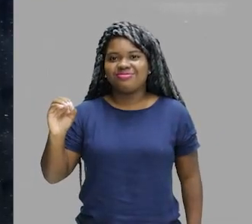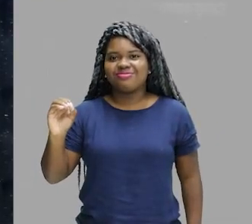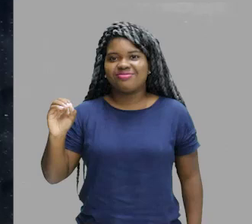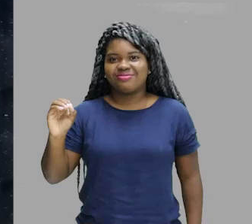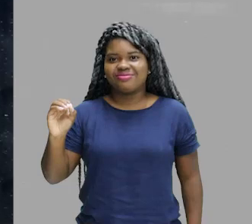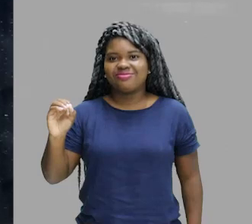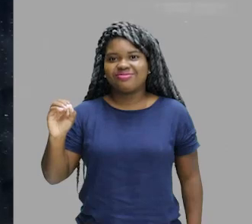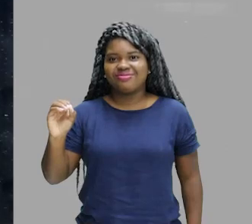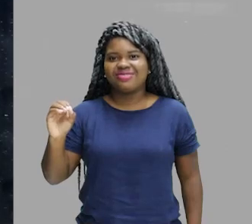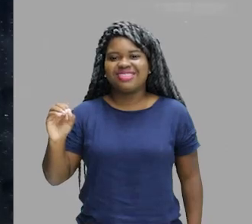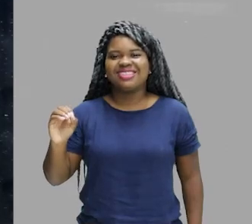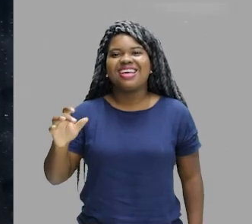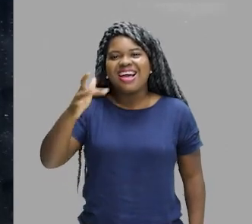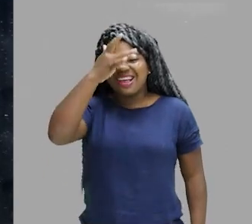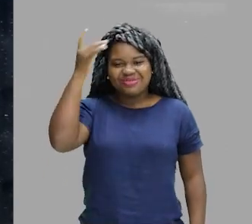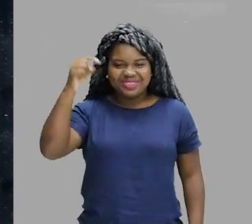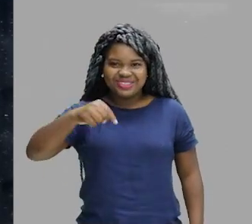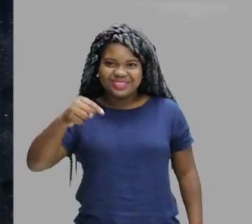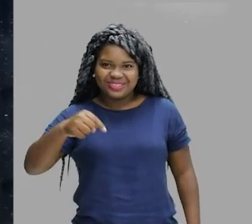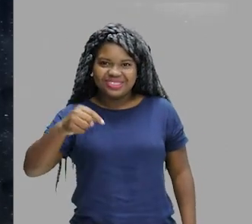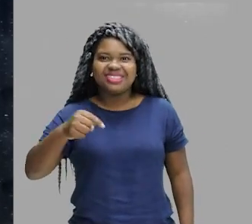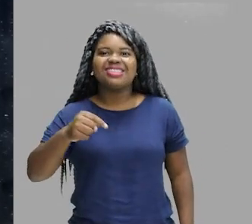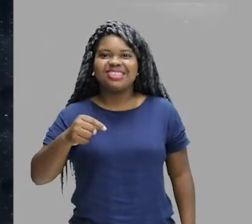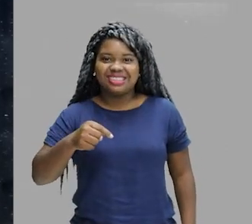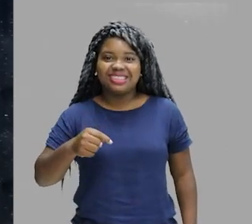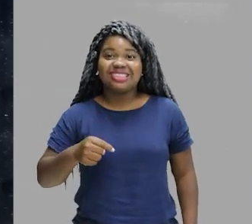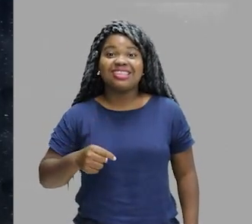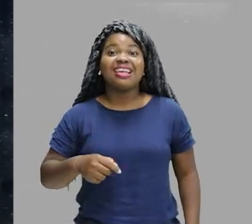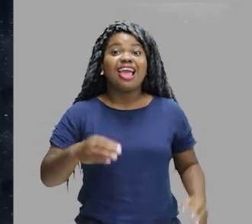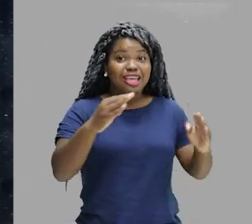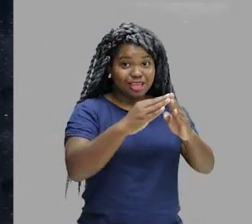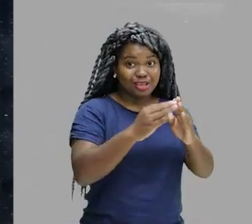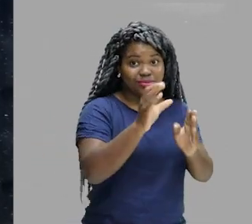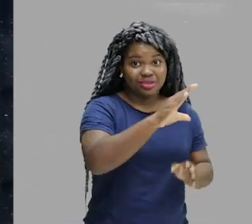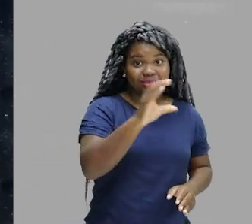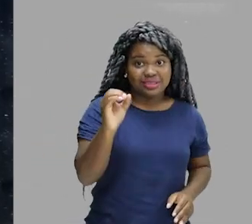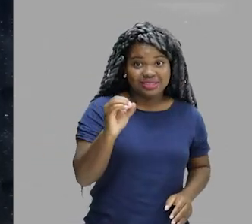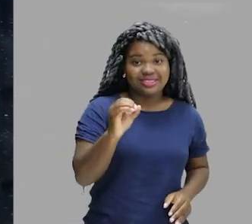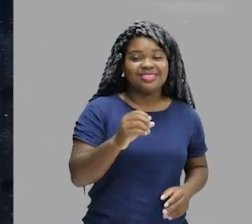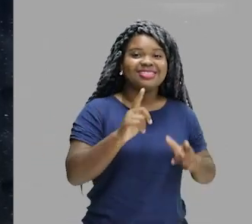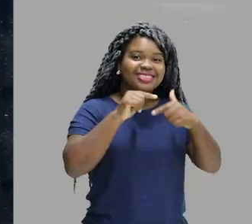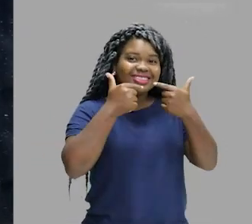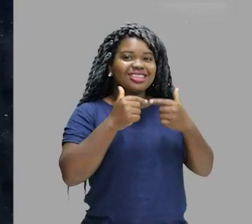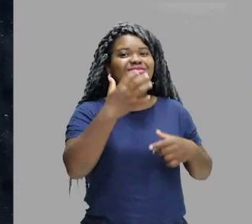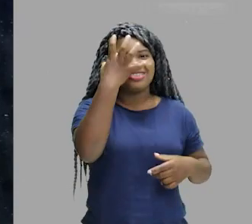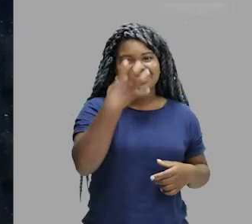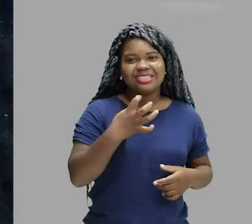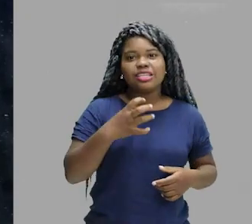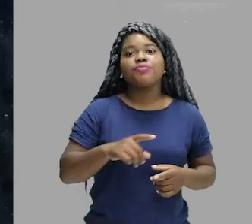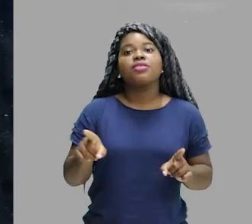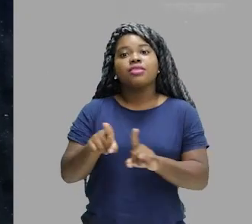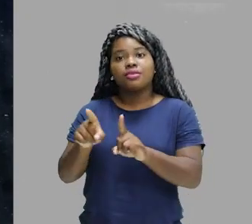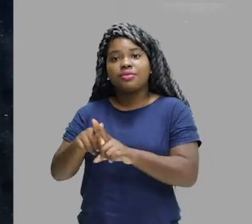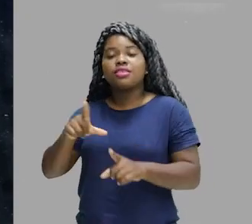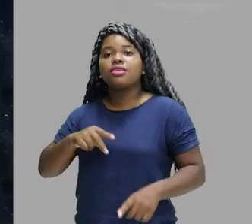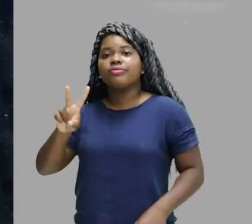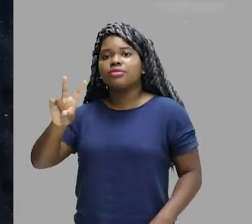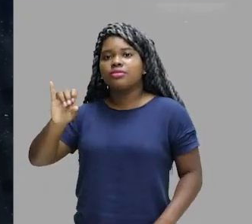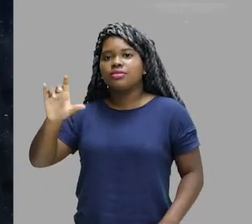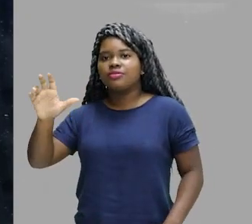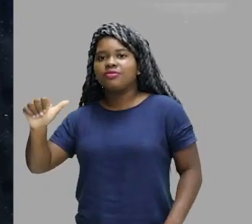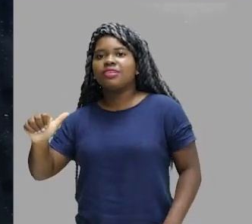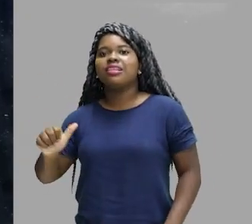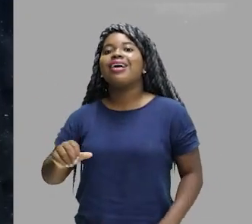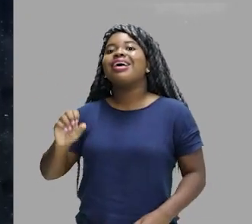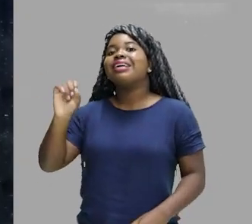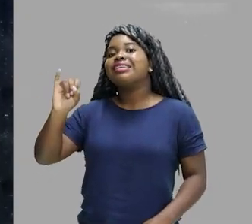O pessoal do estúdio que mora na cidade operária levantou a cabeça e começou a rir, mas isso é sério. Vila Industrial. Os dois termos, as duas palavras desses